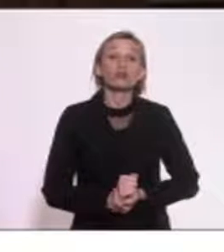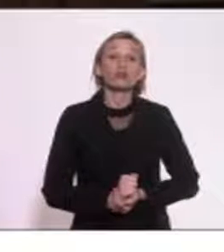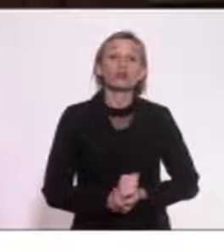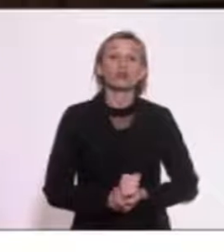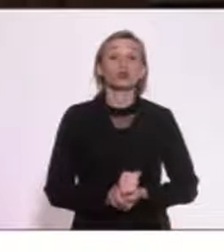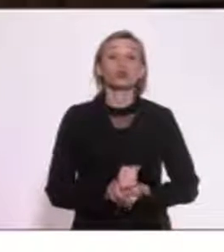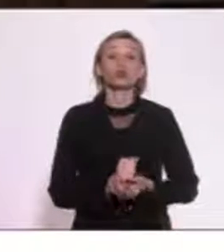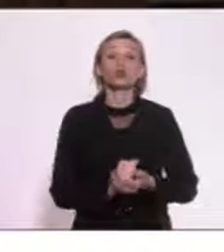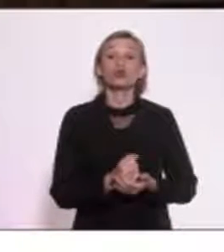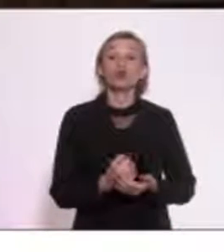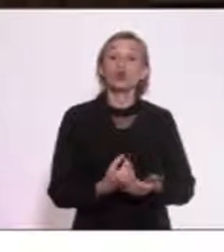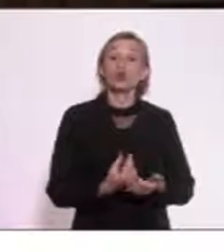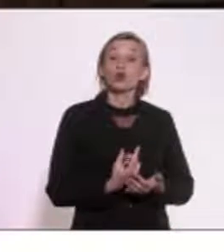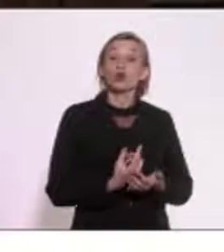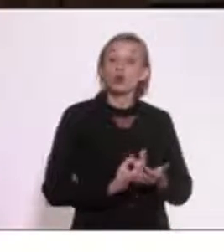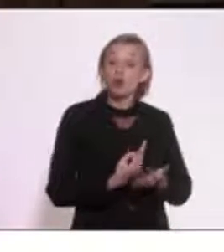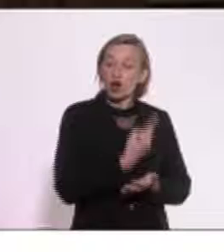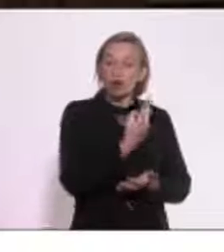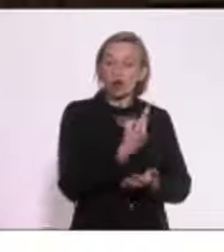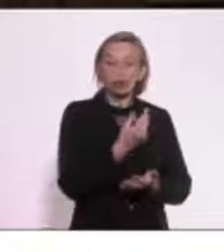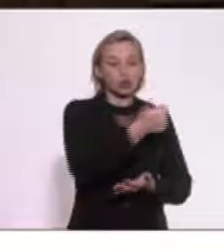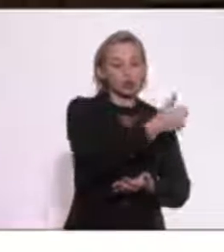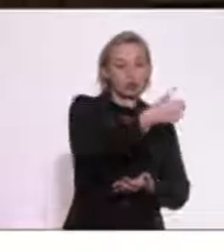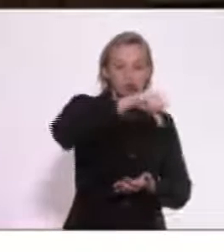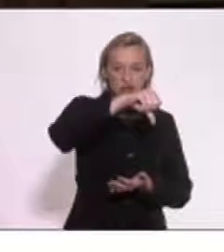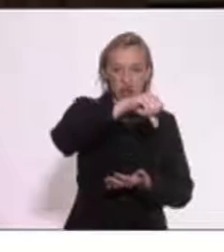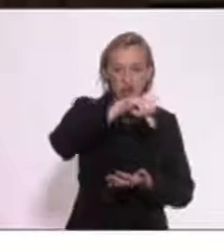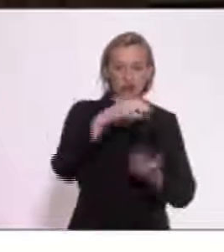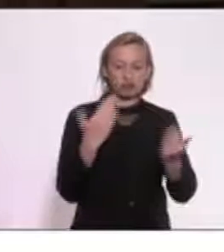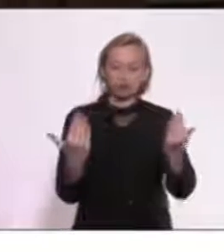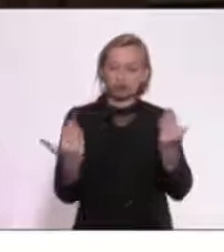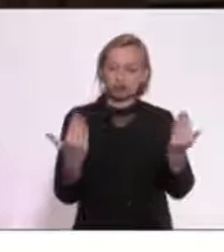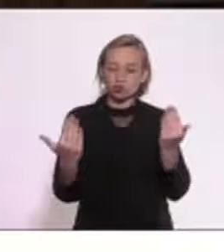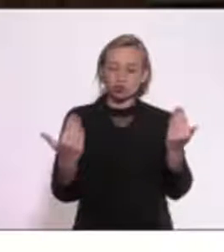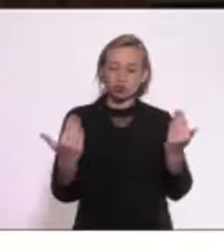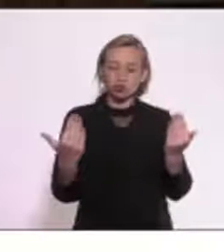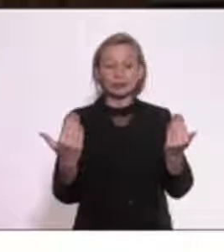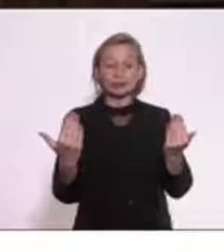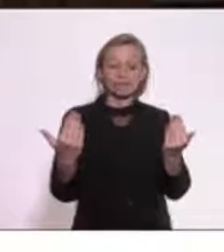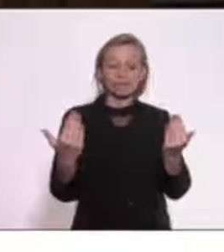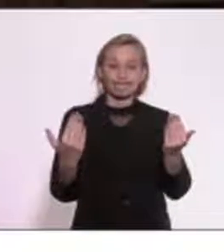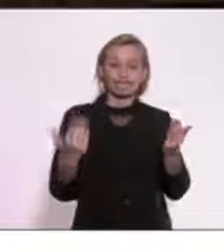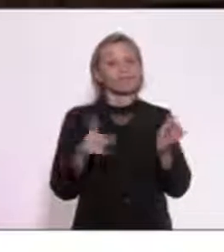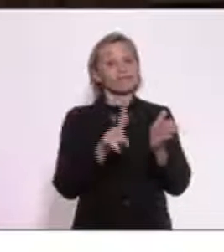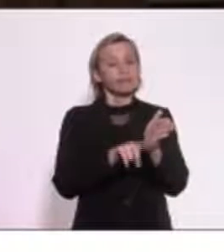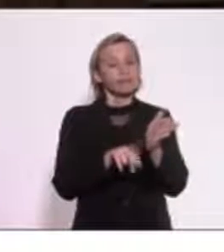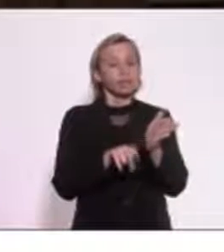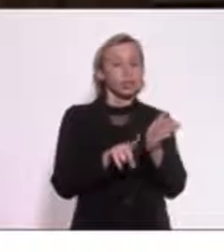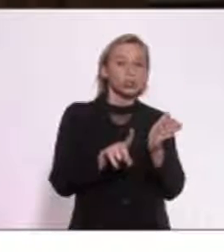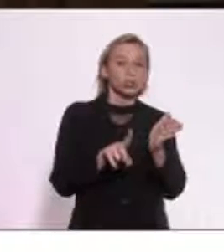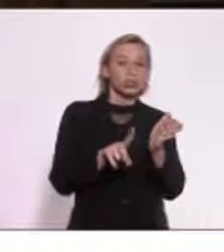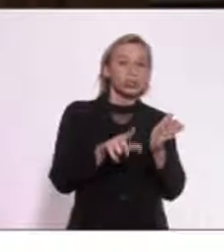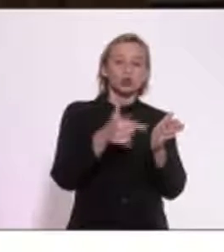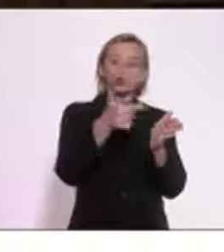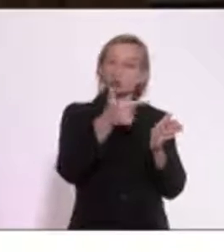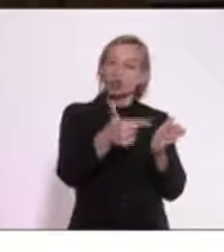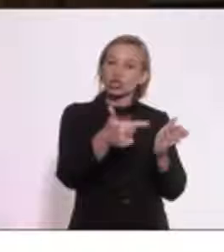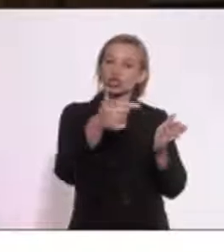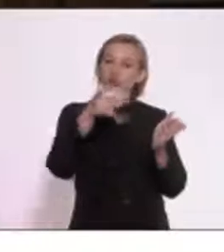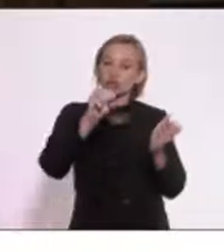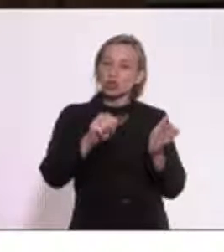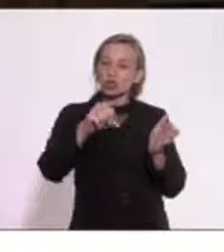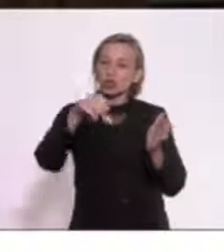de 2019, nós vamos verificar que teremos uma queda de 282